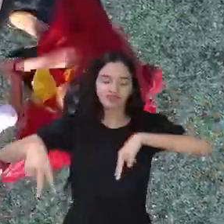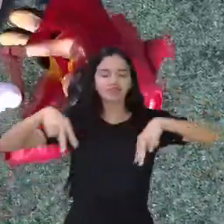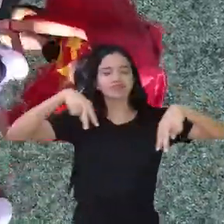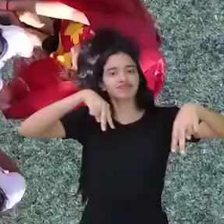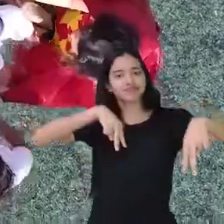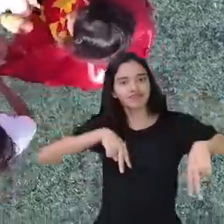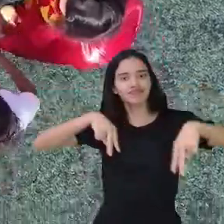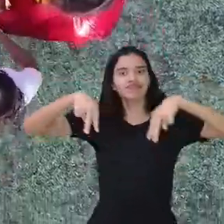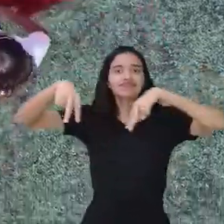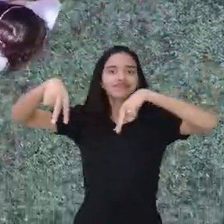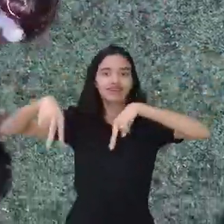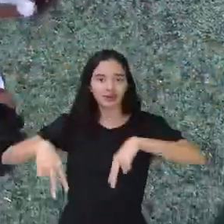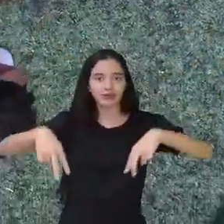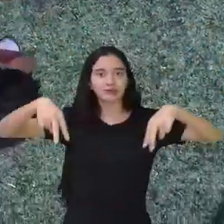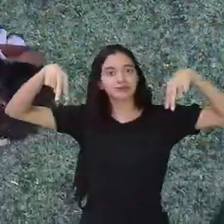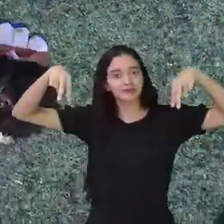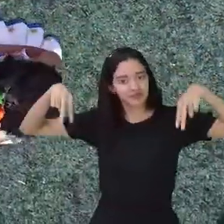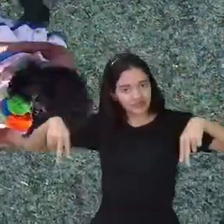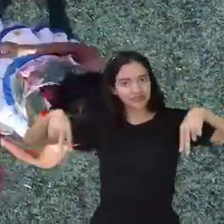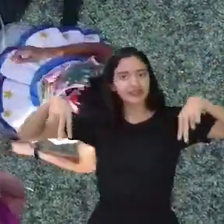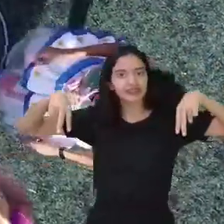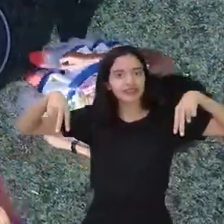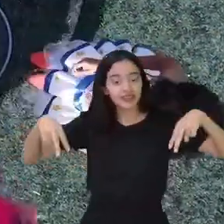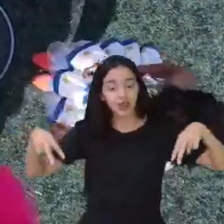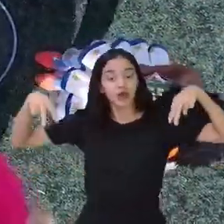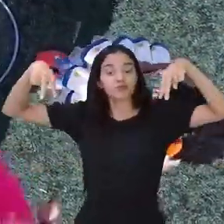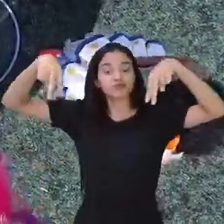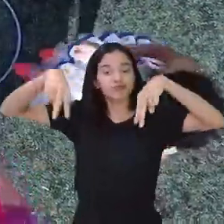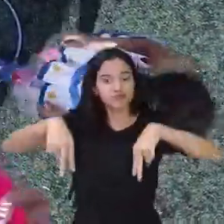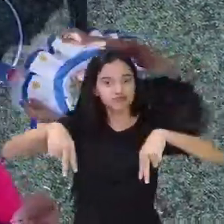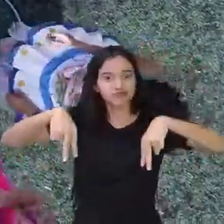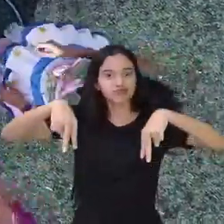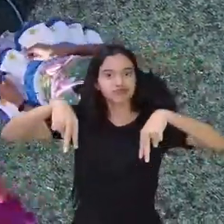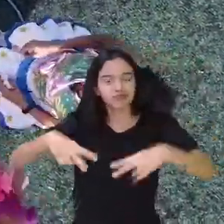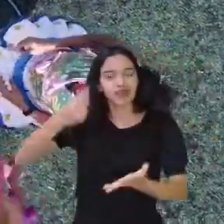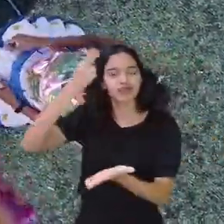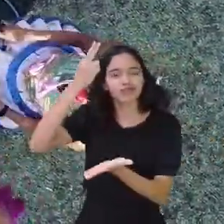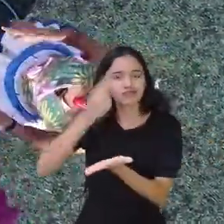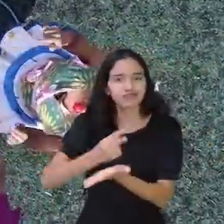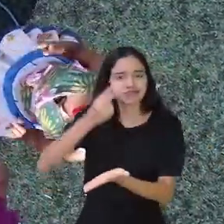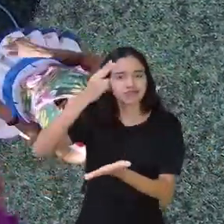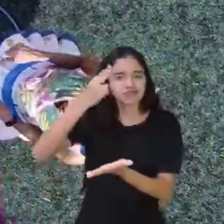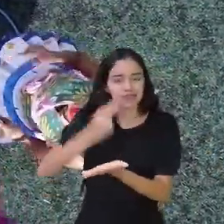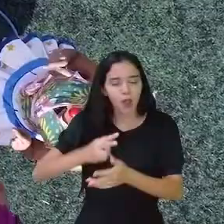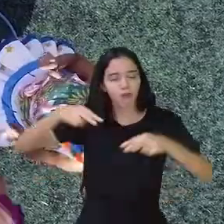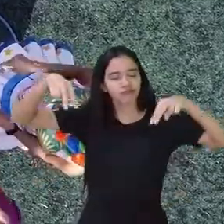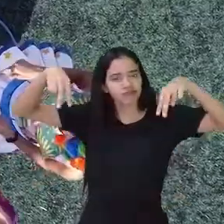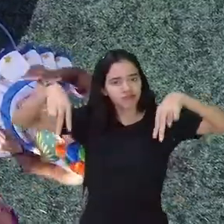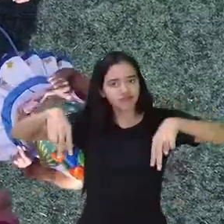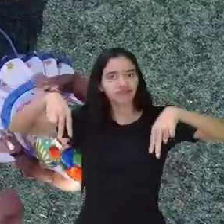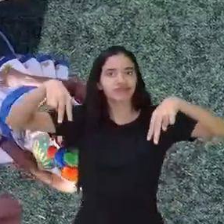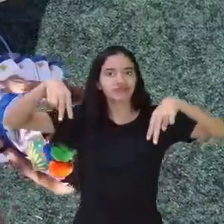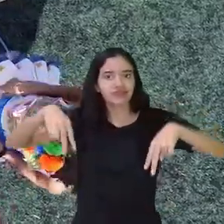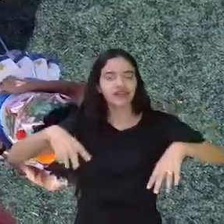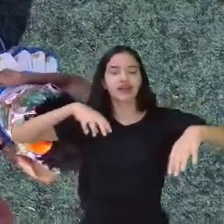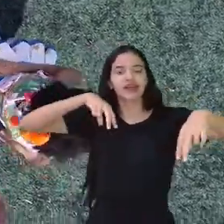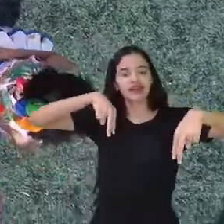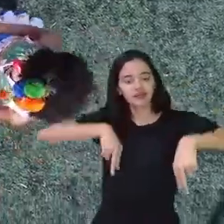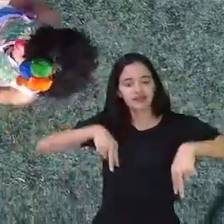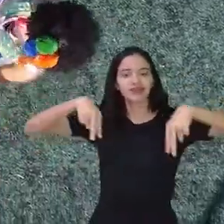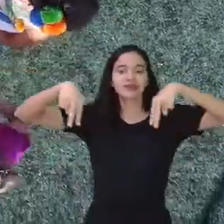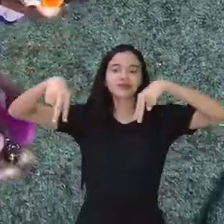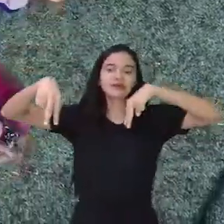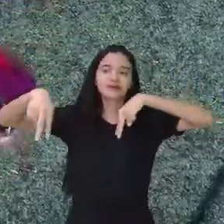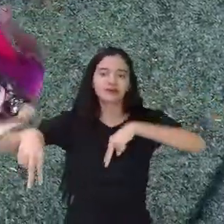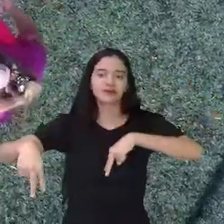jogavam Caxangá tira bota deixa eu ficar